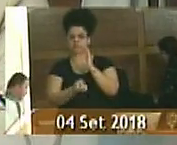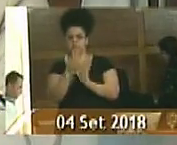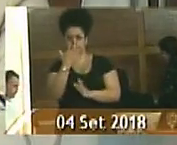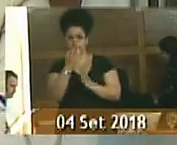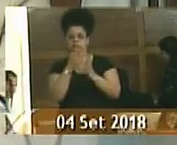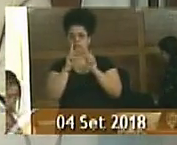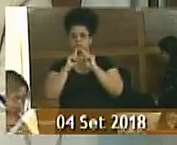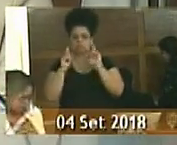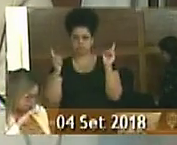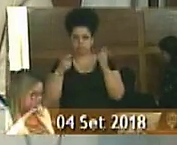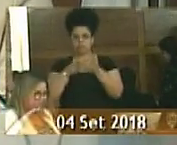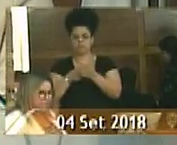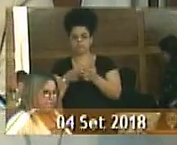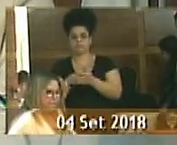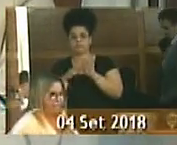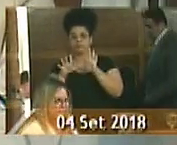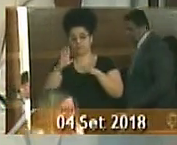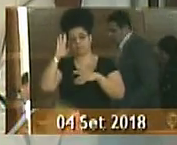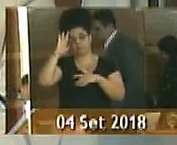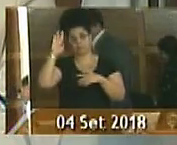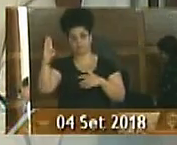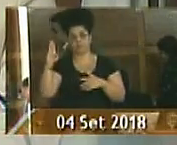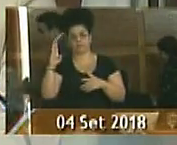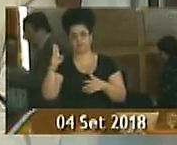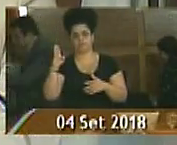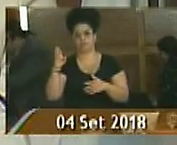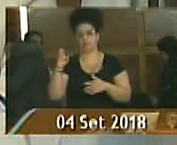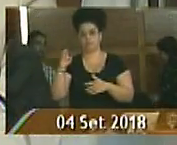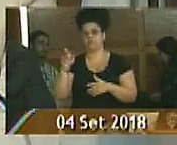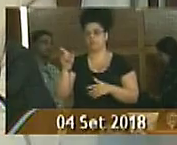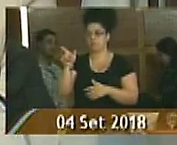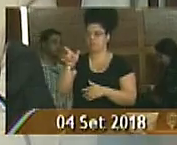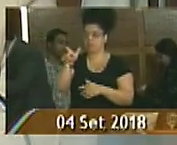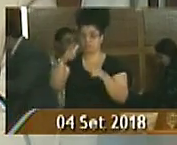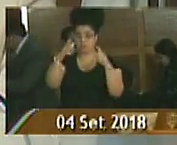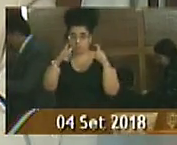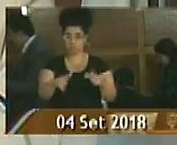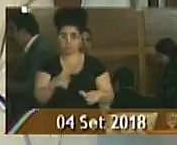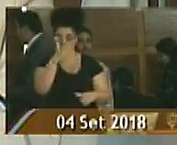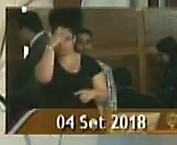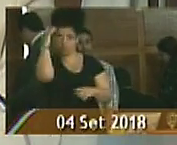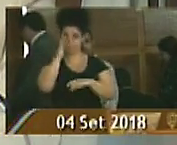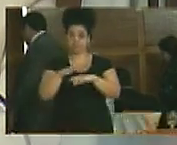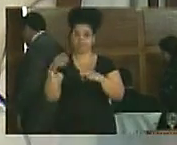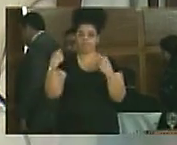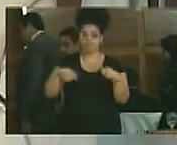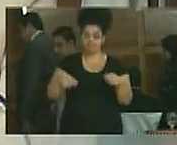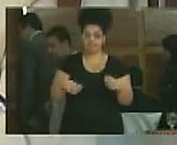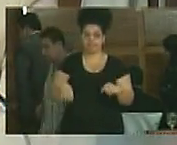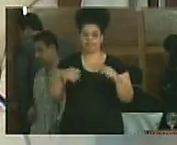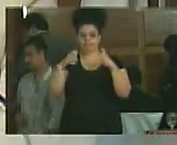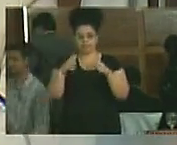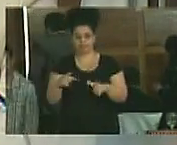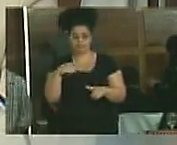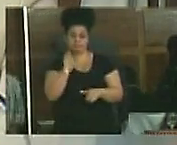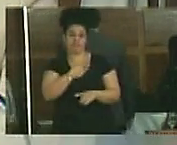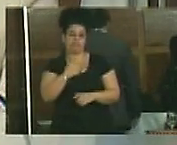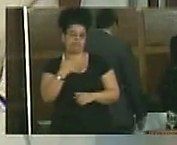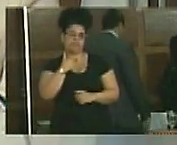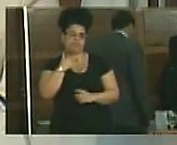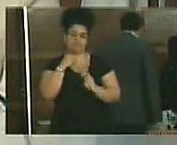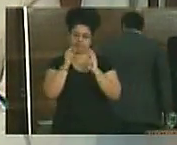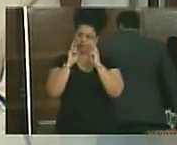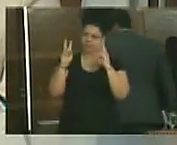reclamando, cobrando, mas principalmente para aqueles locais onde as pessoas mais precisam, onde locais que a gente não pode